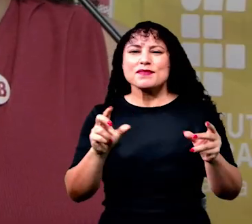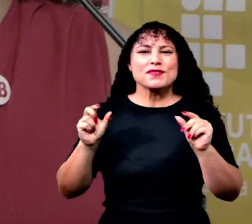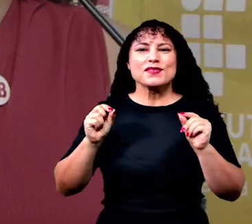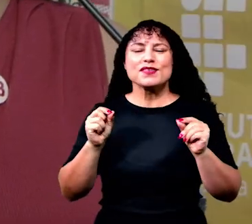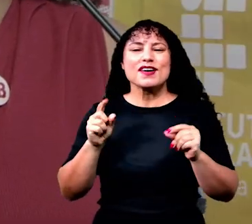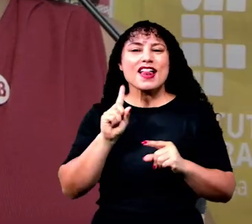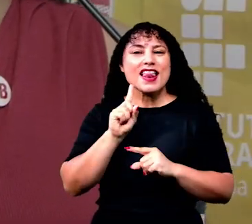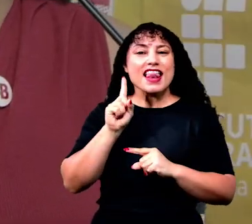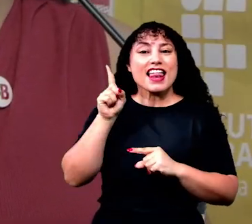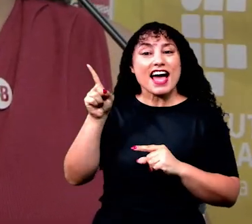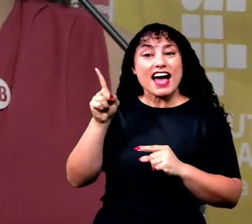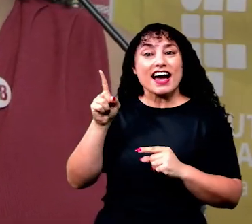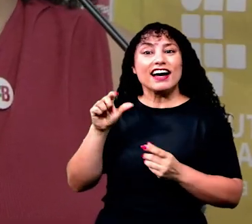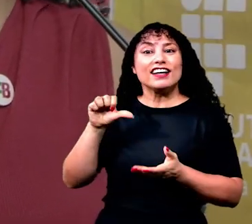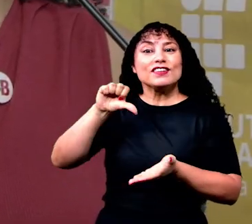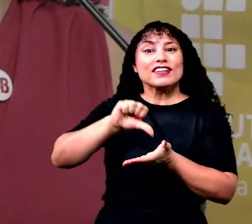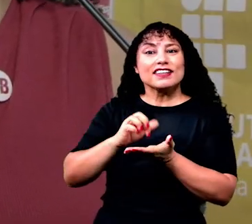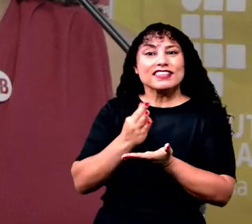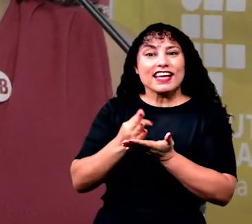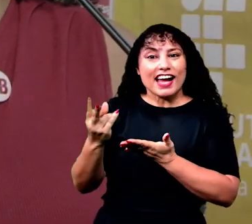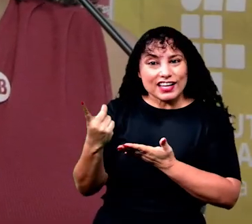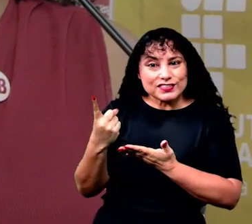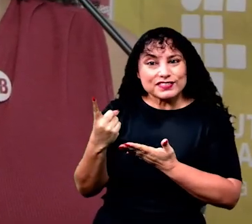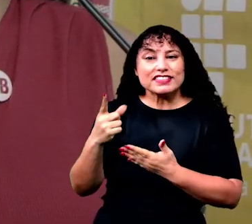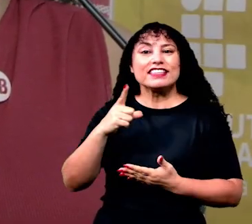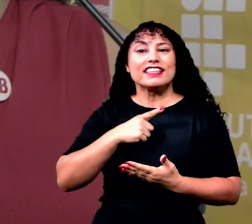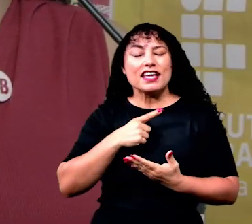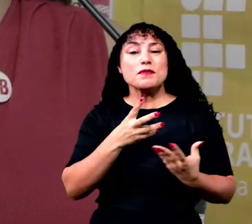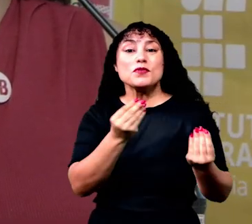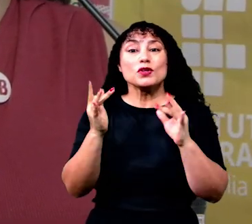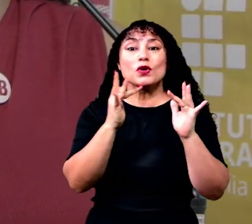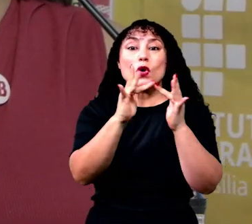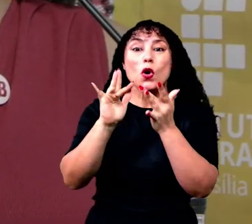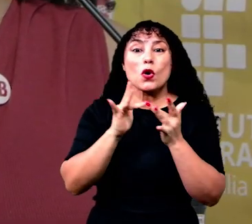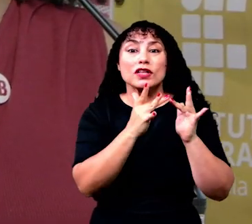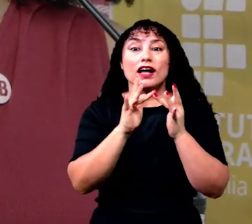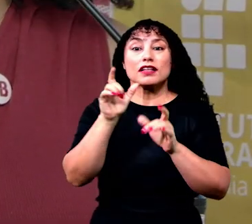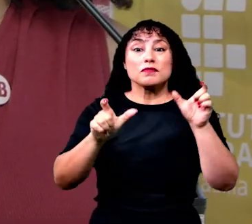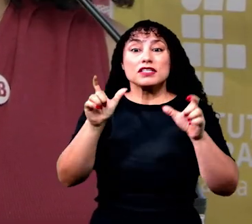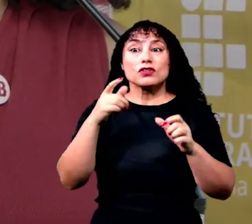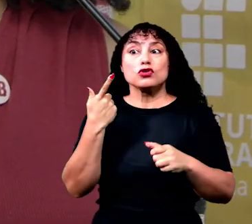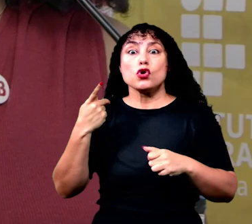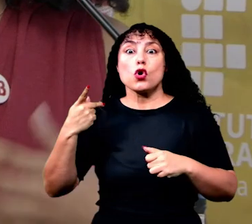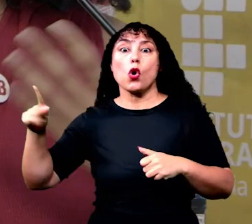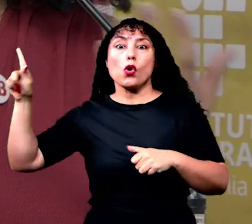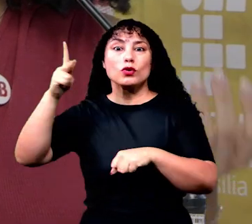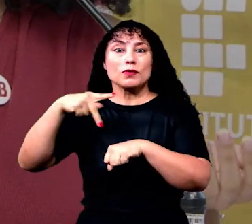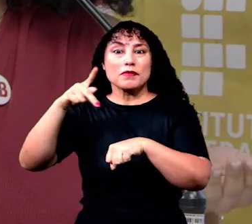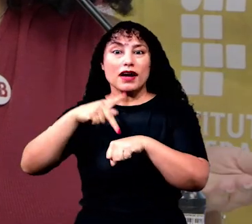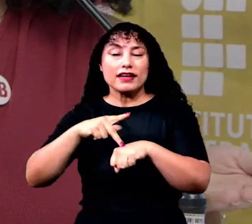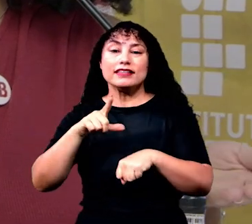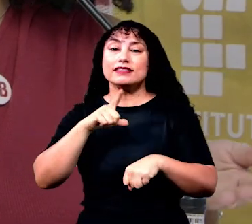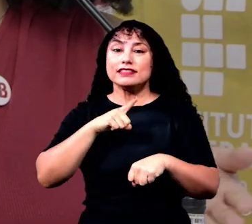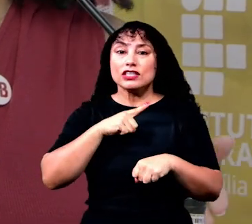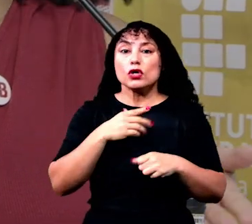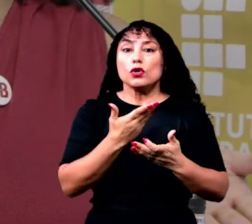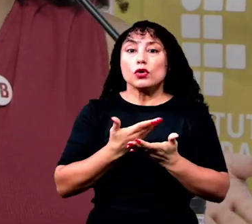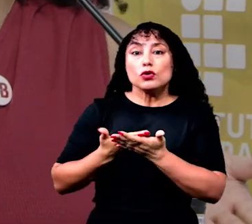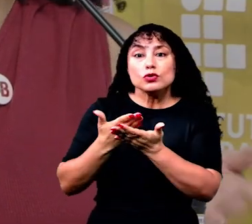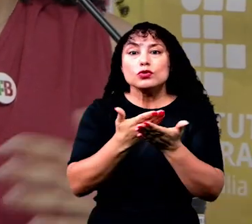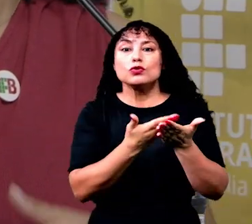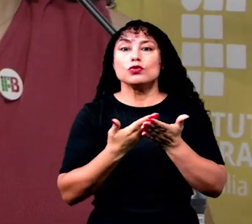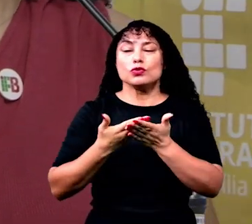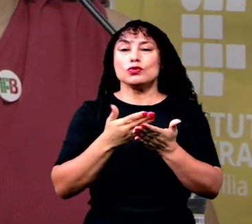lá no IFB, no Riacho Fundo, é que tem muito contato com pessoas estrangeiras, por causa que tinham os ETAs,